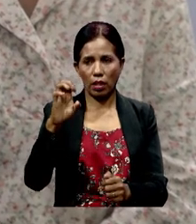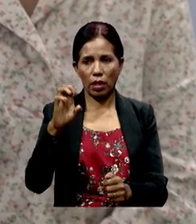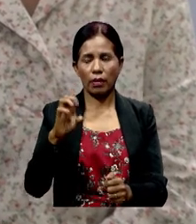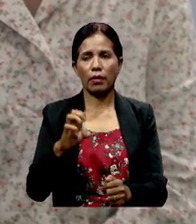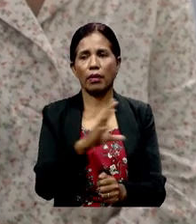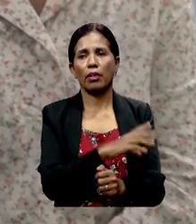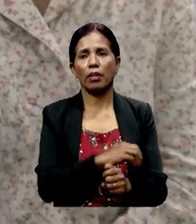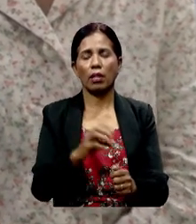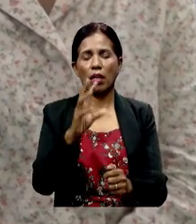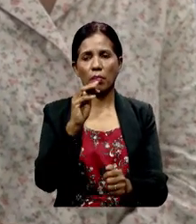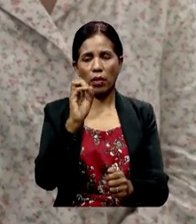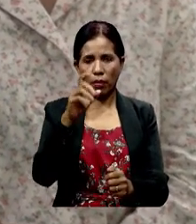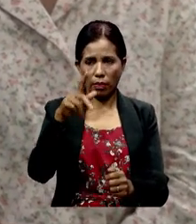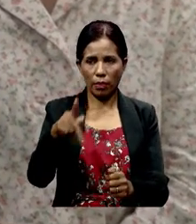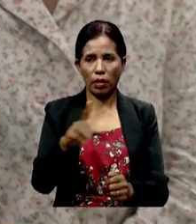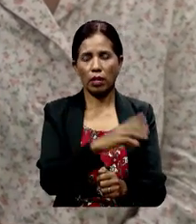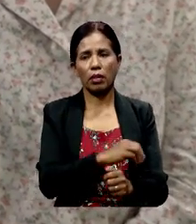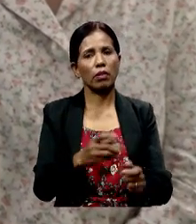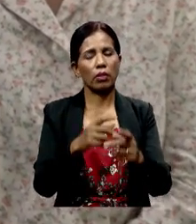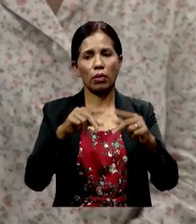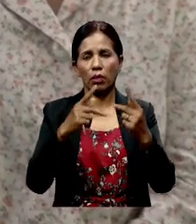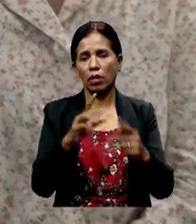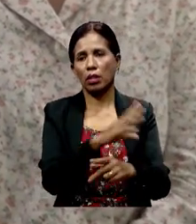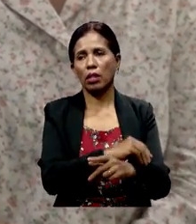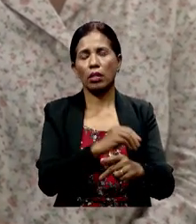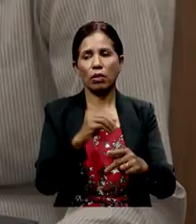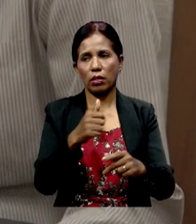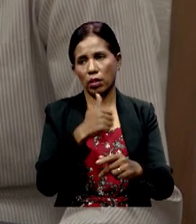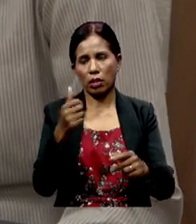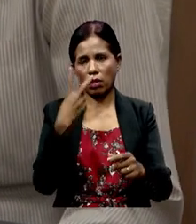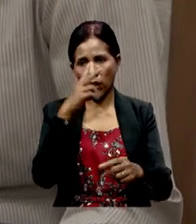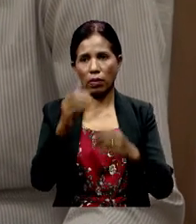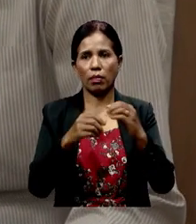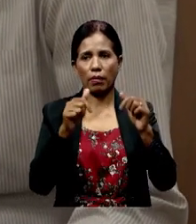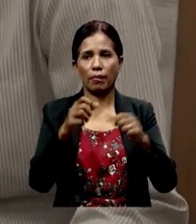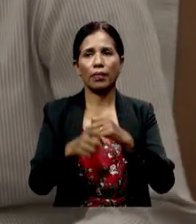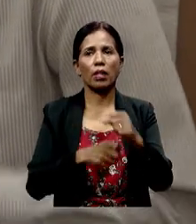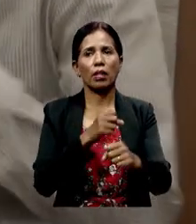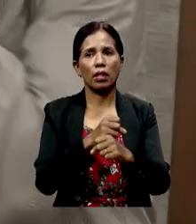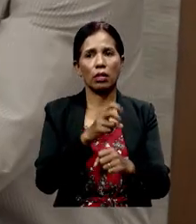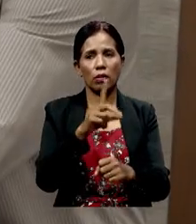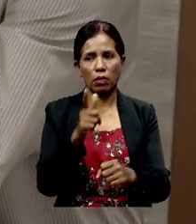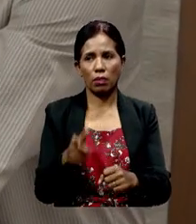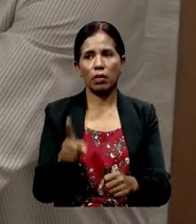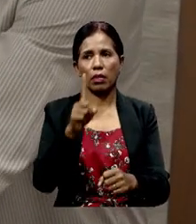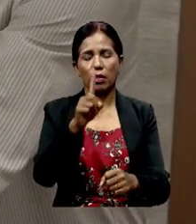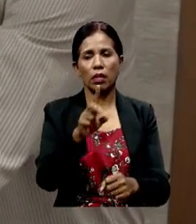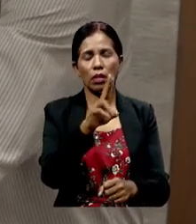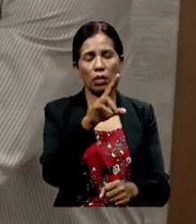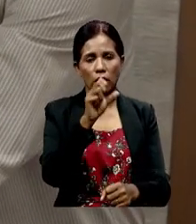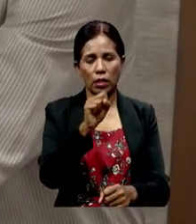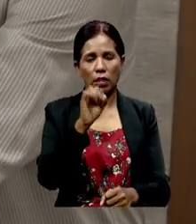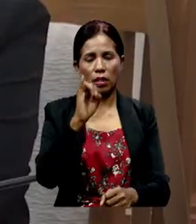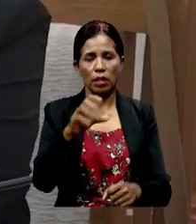BTL, obras públicas, no nosso setor se recebeu para atuar o assunto. E a Tina Rio Ruaro Nulo Recinida, USAID e